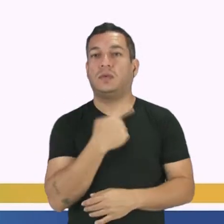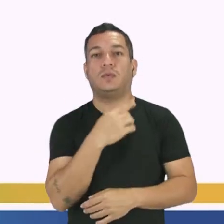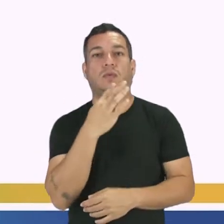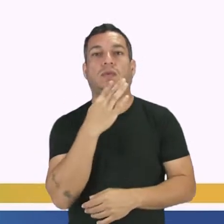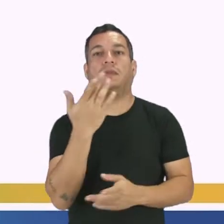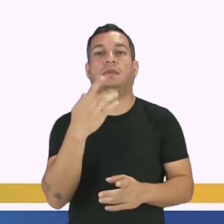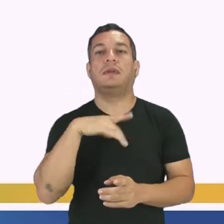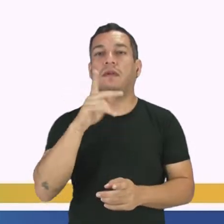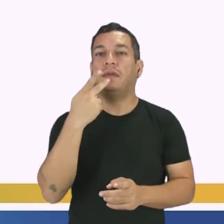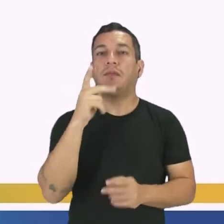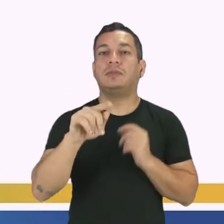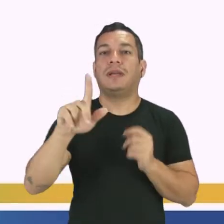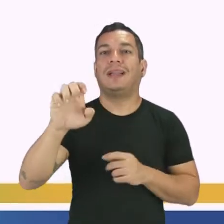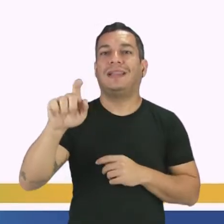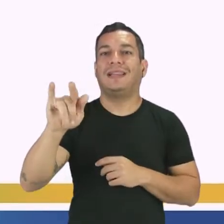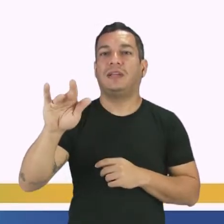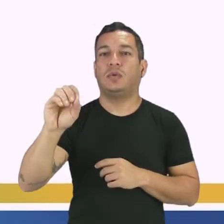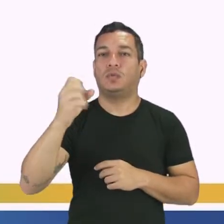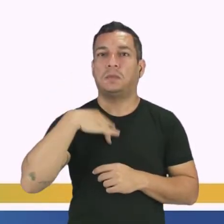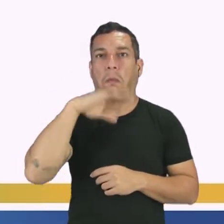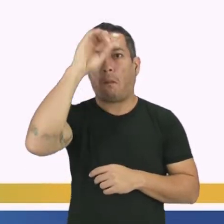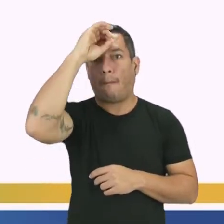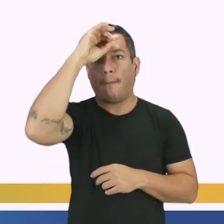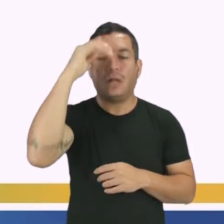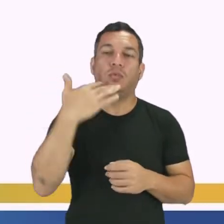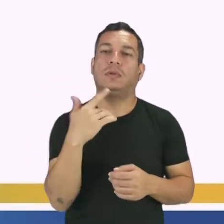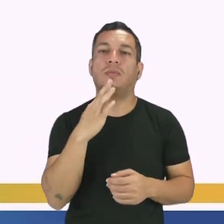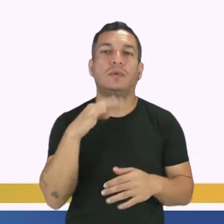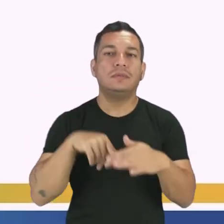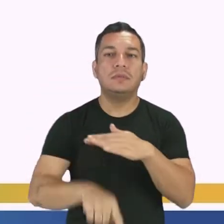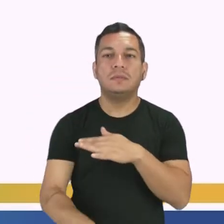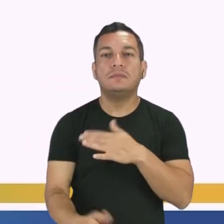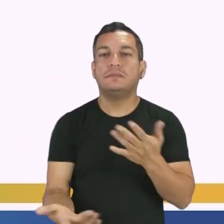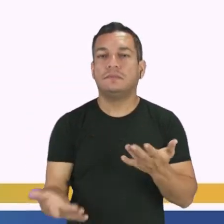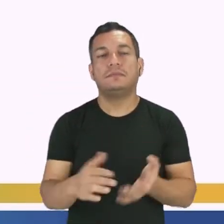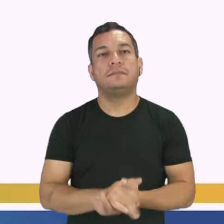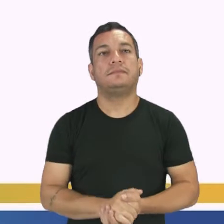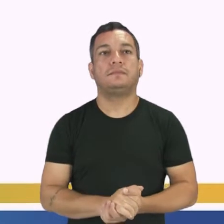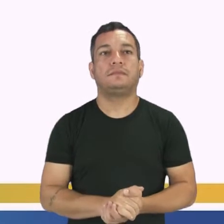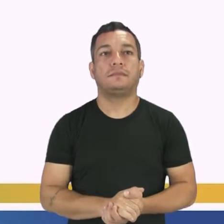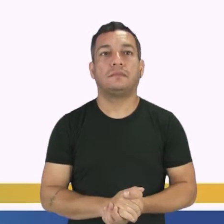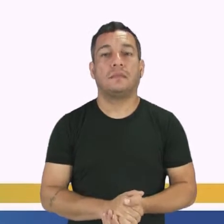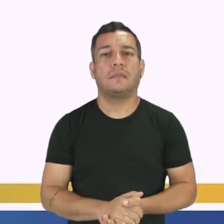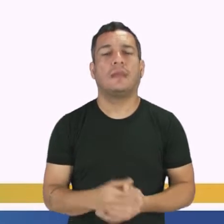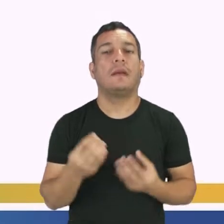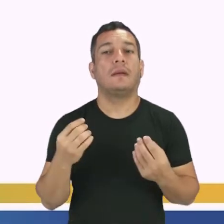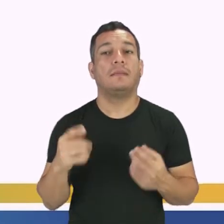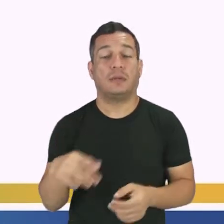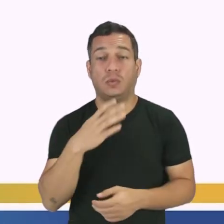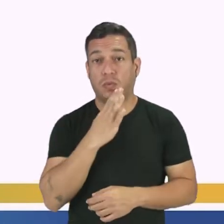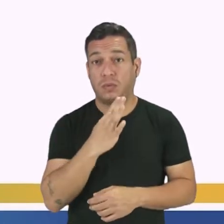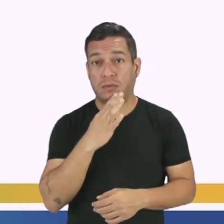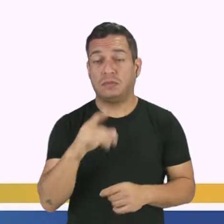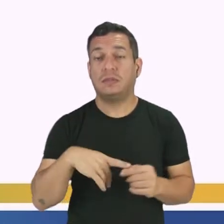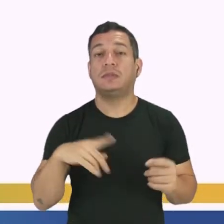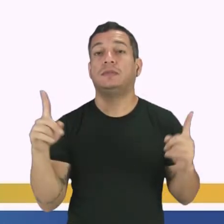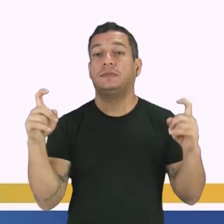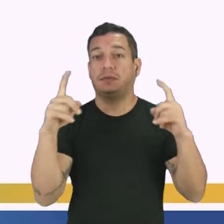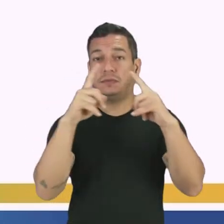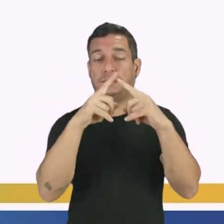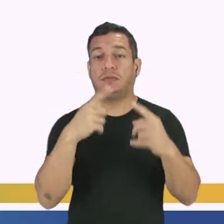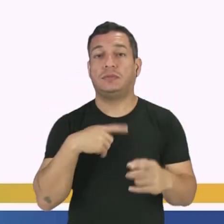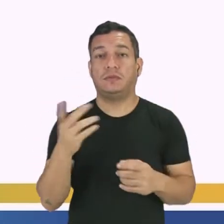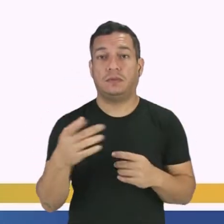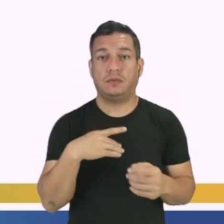somos leigos, porque nós não temos um conhecimento aprofundado sobre aquilo. Então, para que esse conhecimento científico chegue